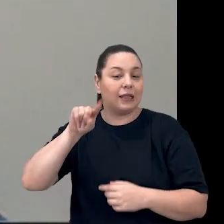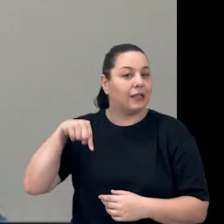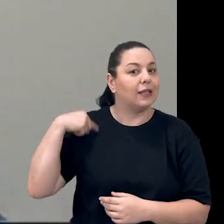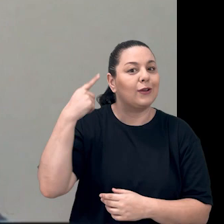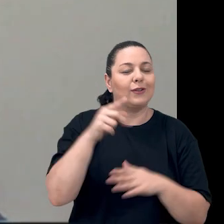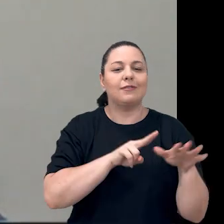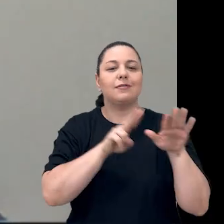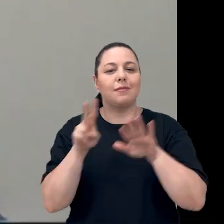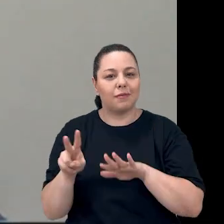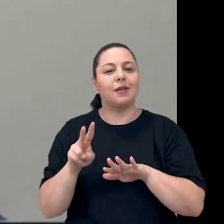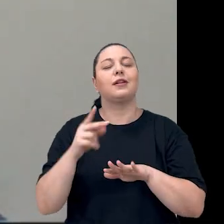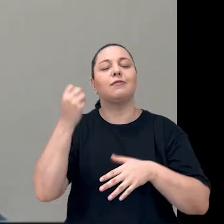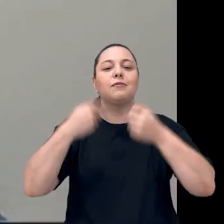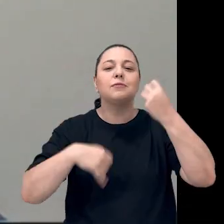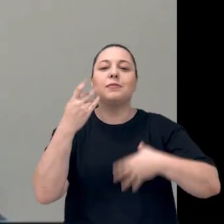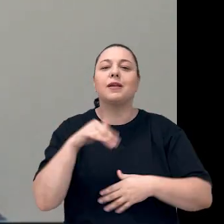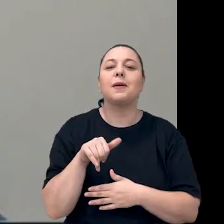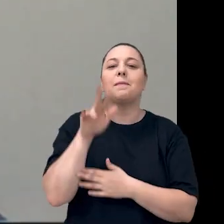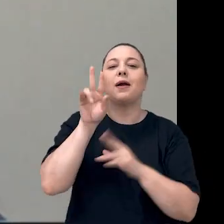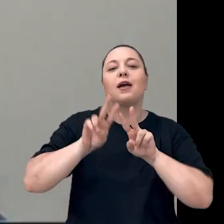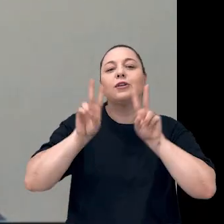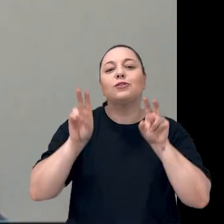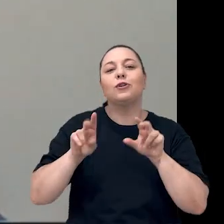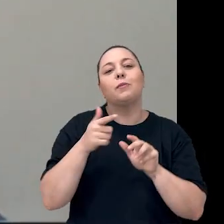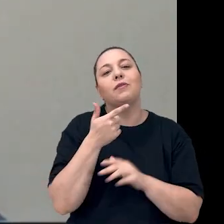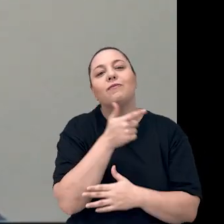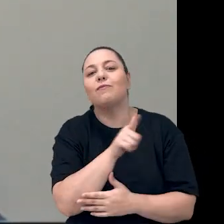gostado, tenham entendido. E próxima semana a gente tem um